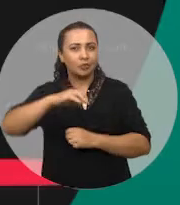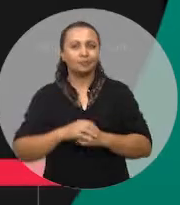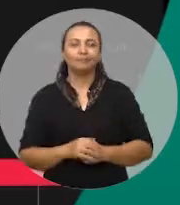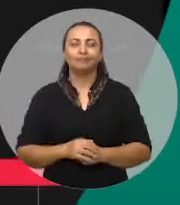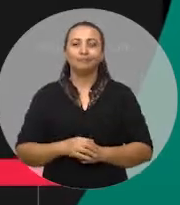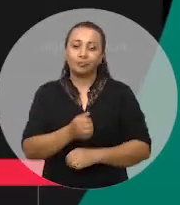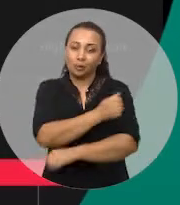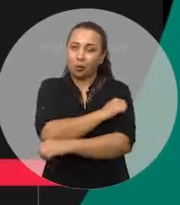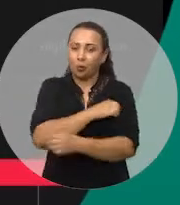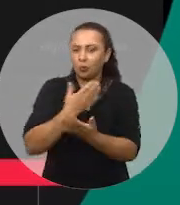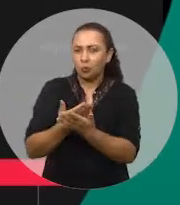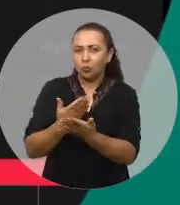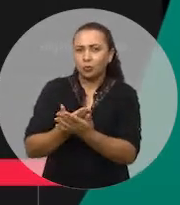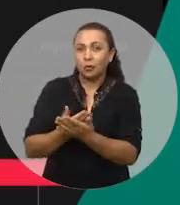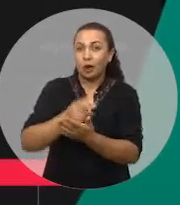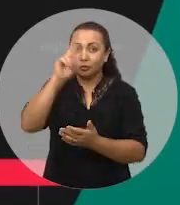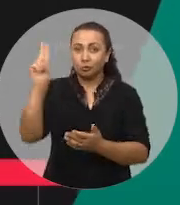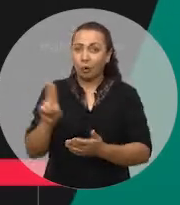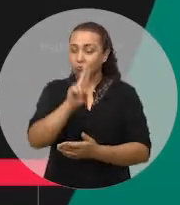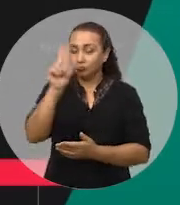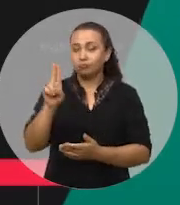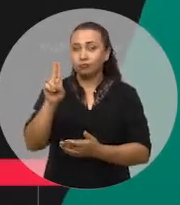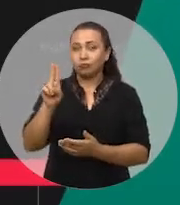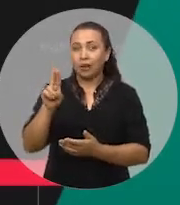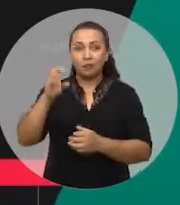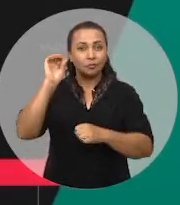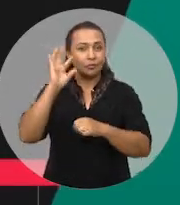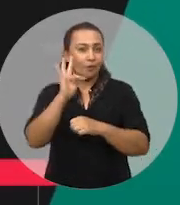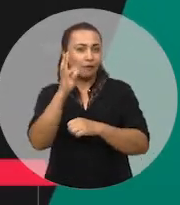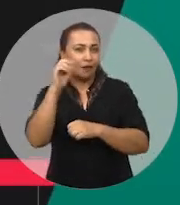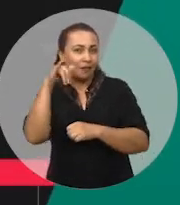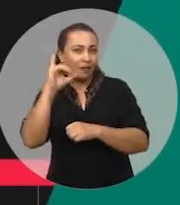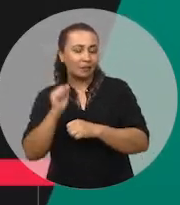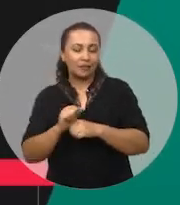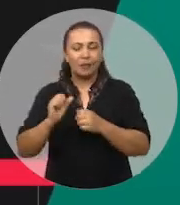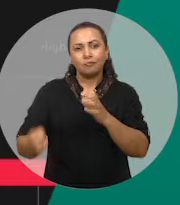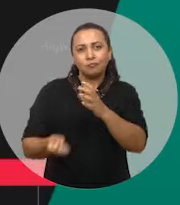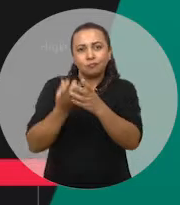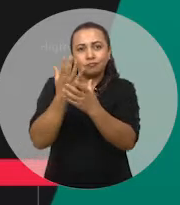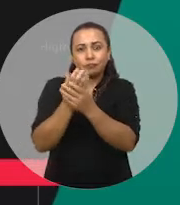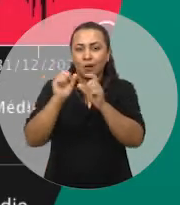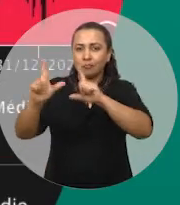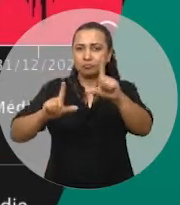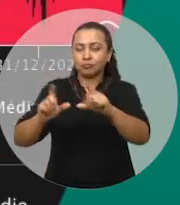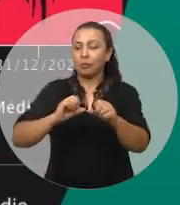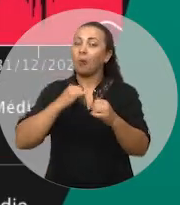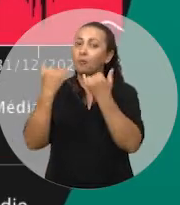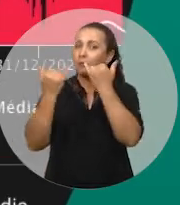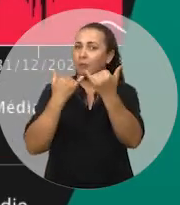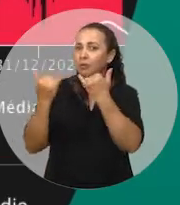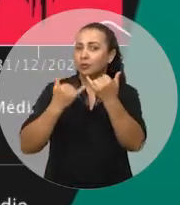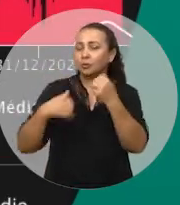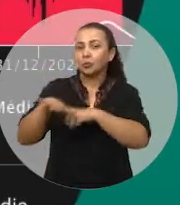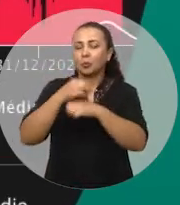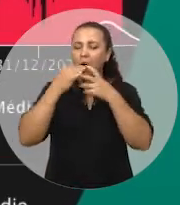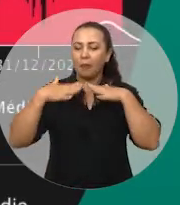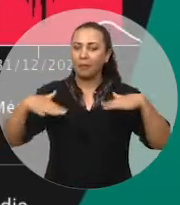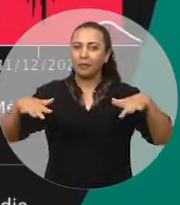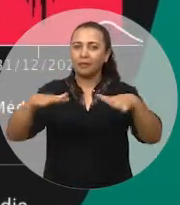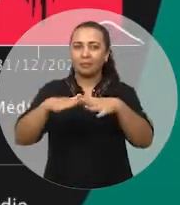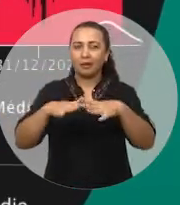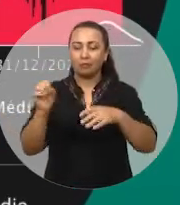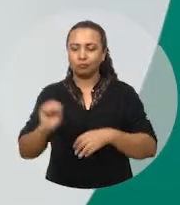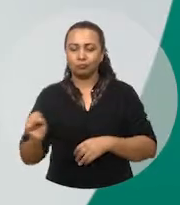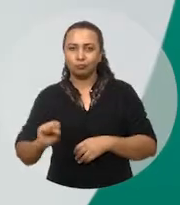Covid-19. Estudiosos da Universidade Estadual de Feira de Santana, na Bahia, criam um portal com informações sobre a